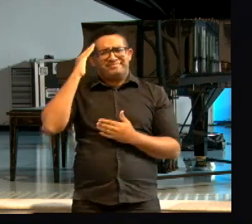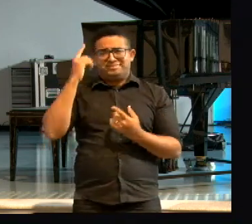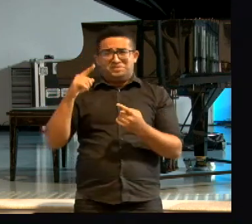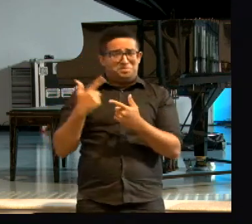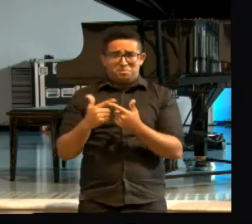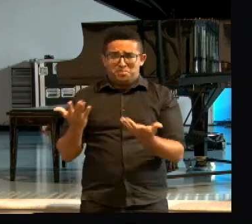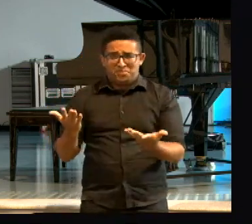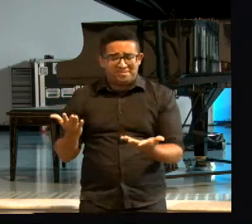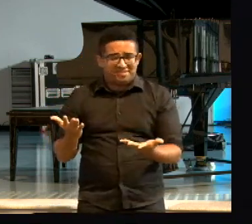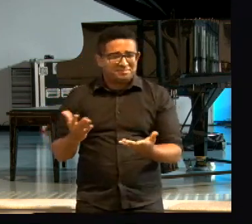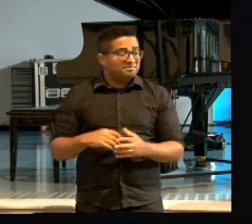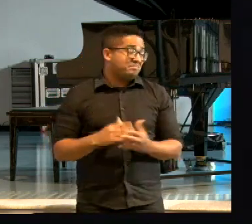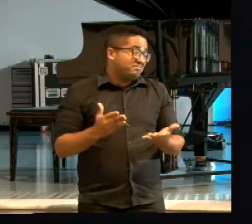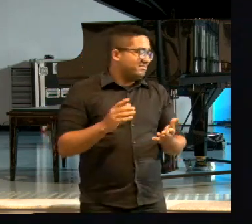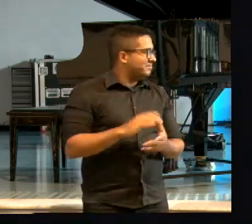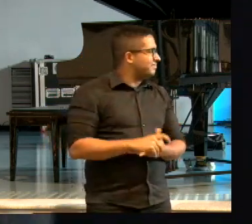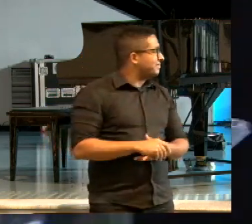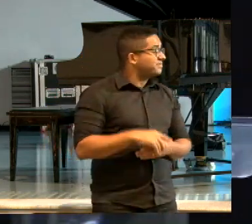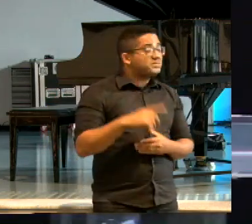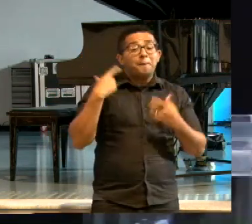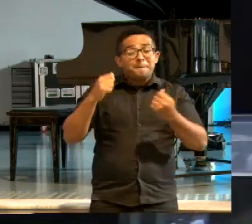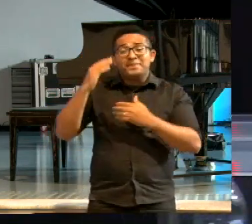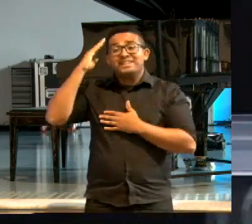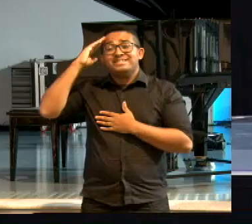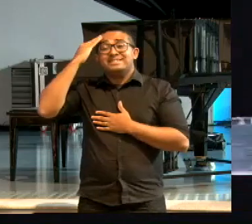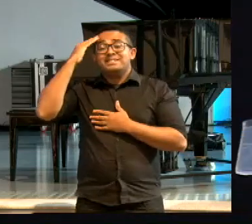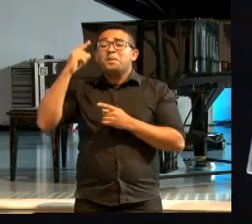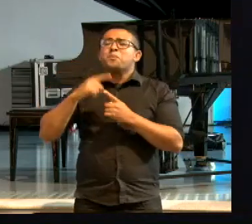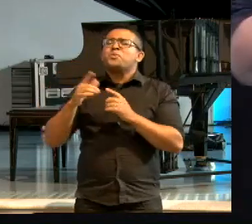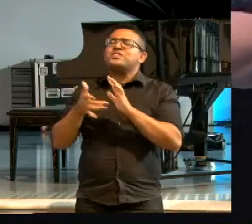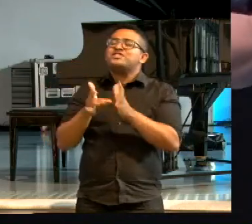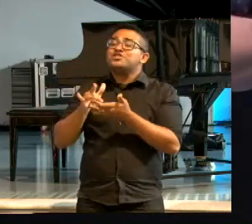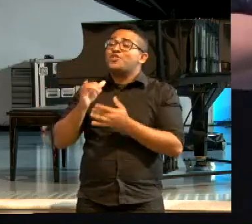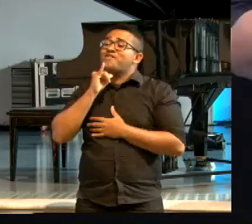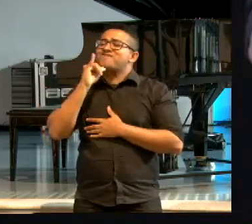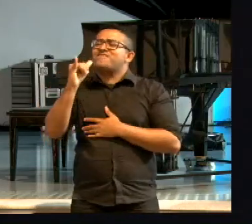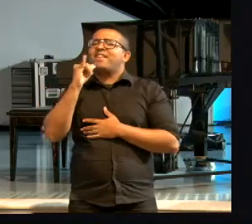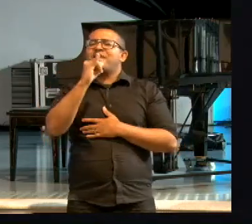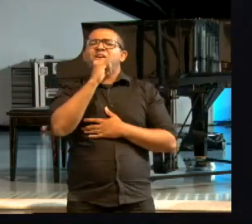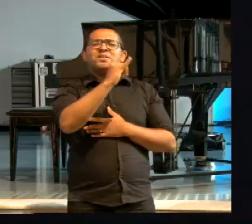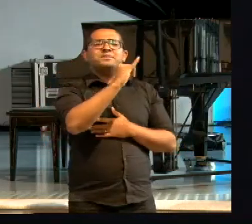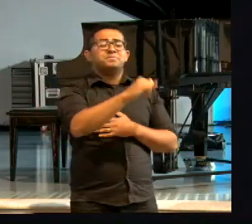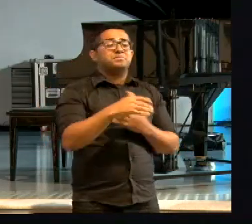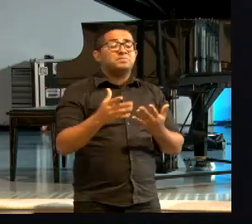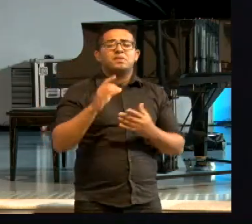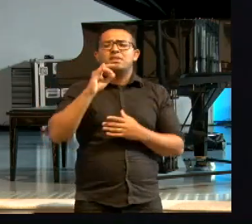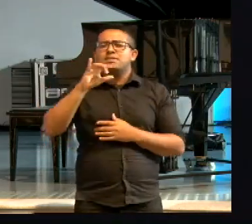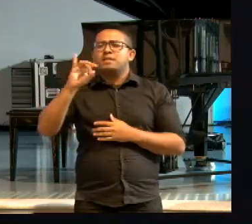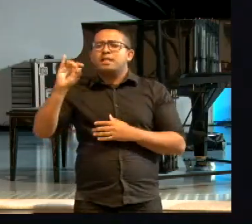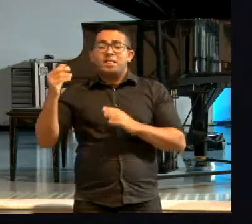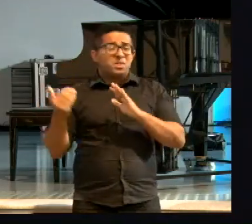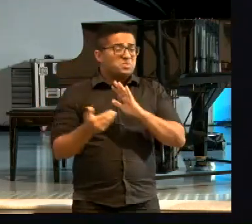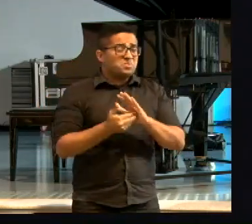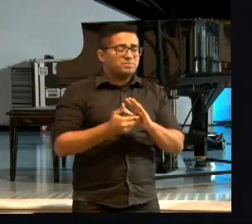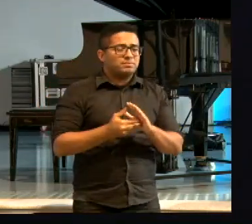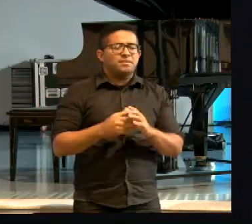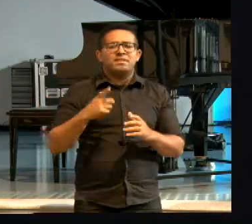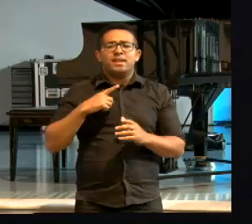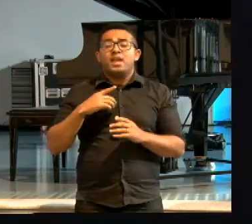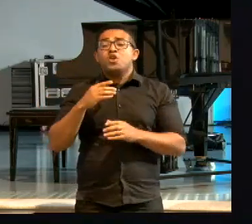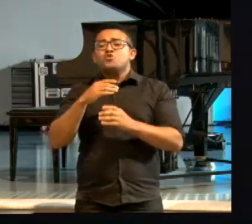senso nisso. E nós precisamos entender a declaração de Jesus dentro da perspectiva de um aspecto